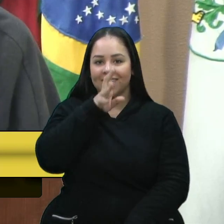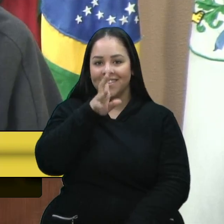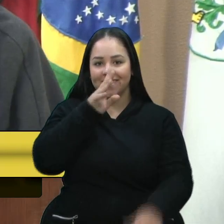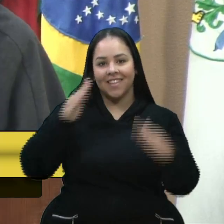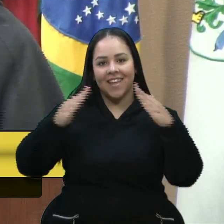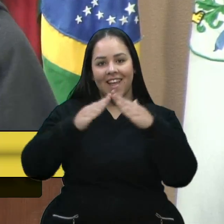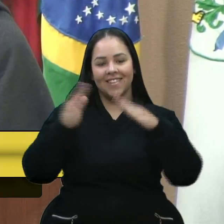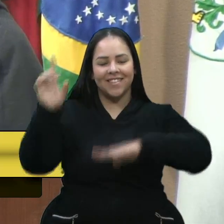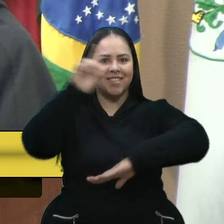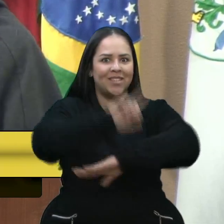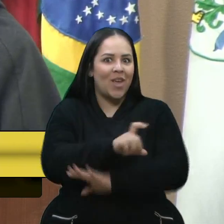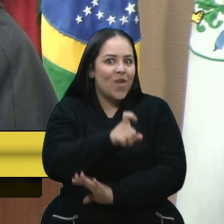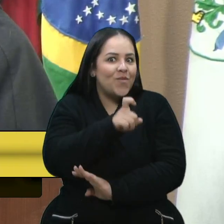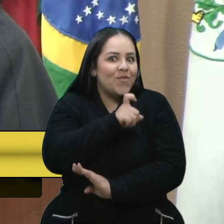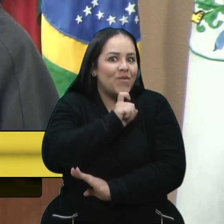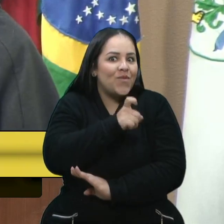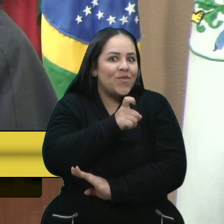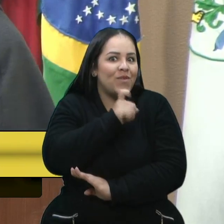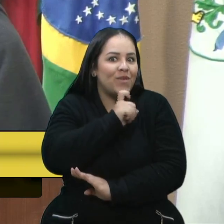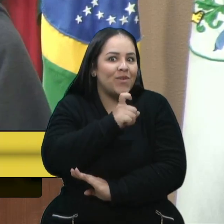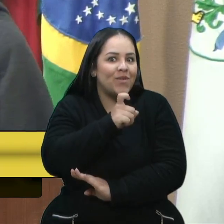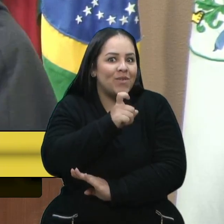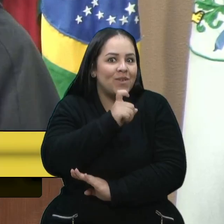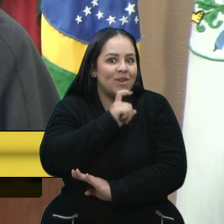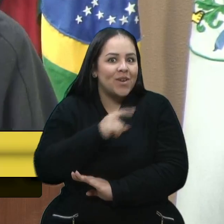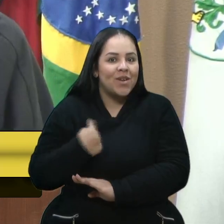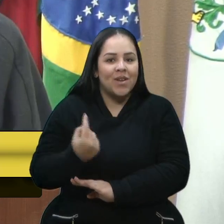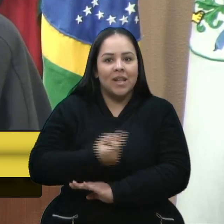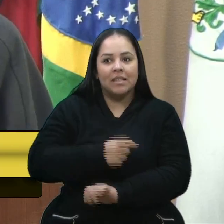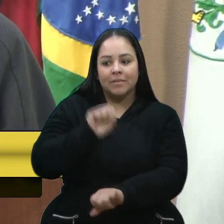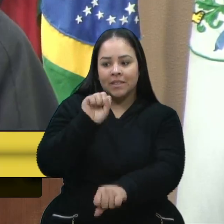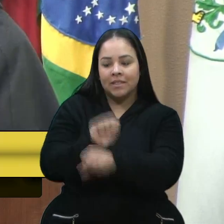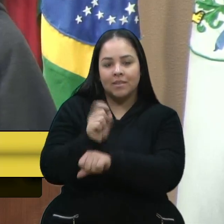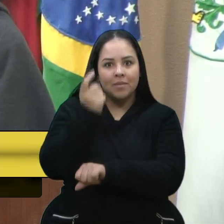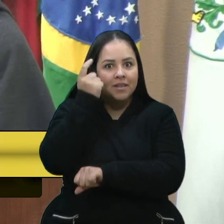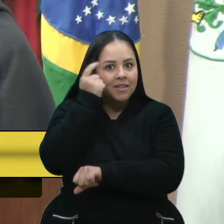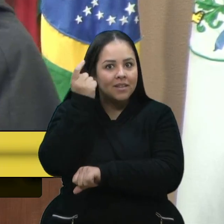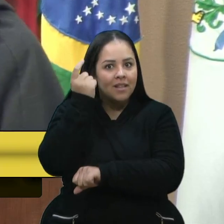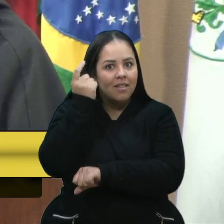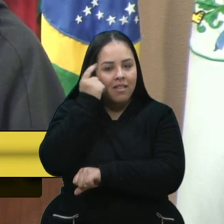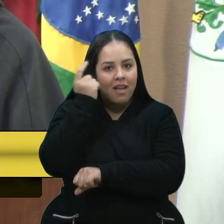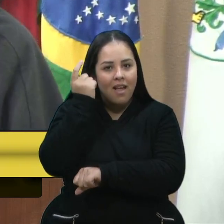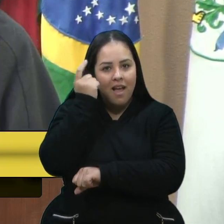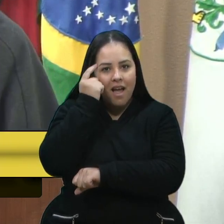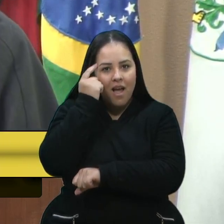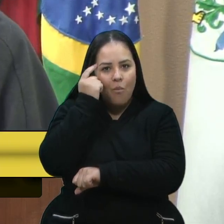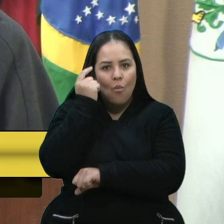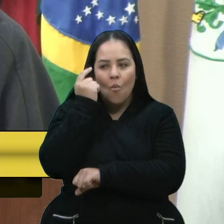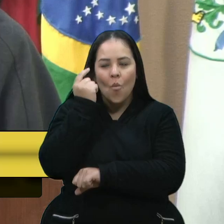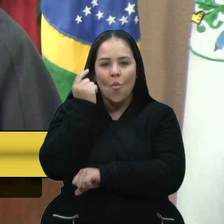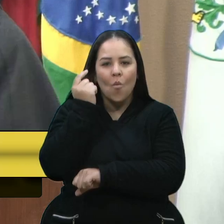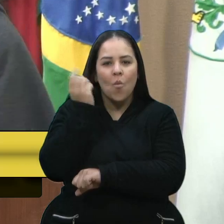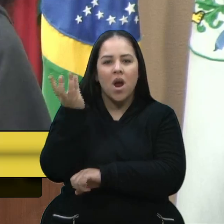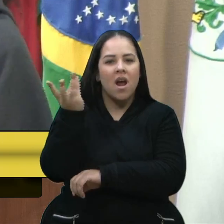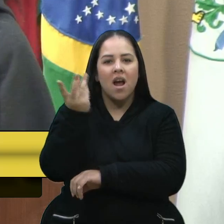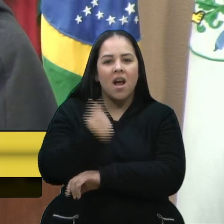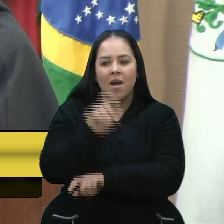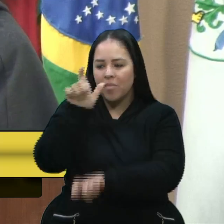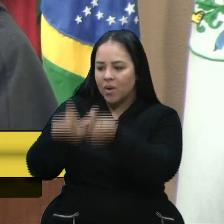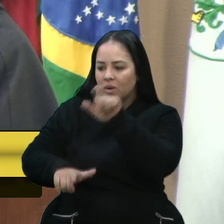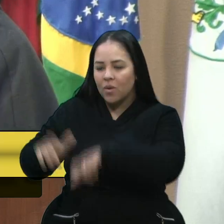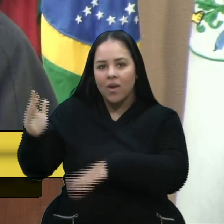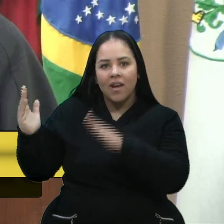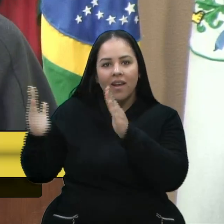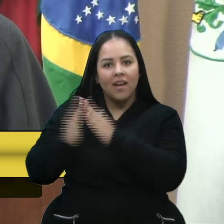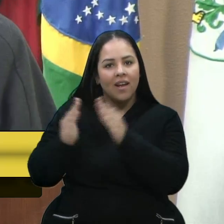nesse dia frio, nesse dia que paramos para pensar em tantos e tantas que estão em suas casas ou